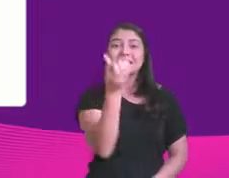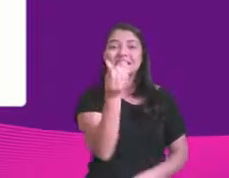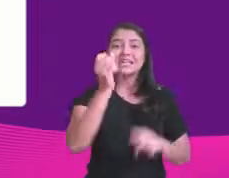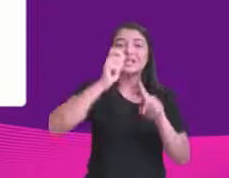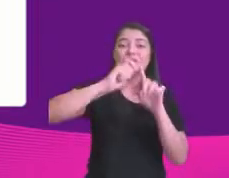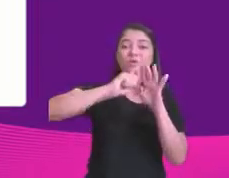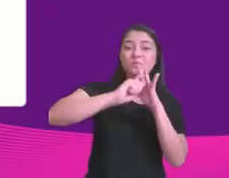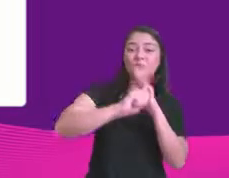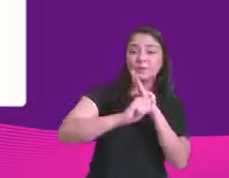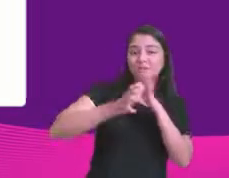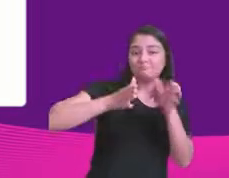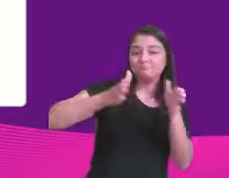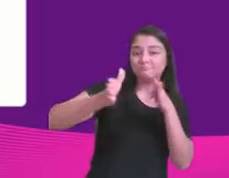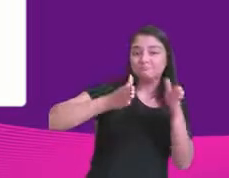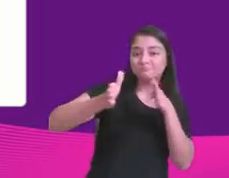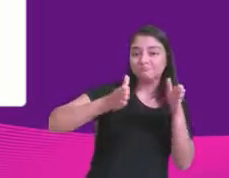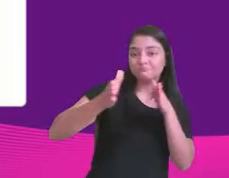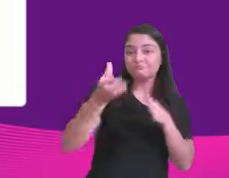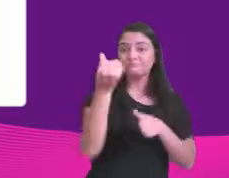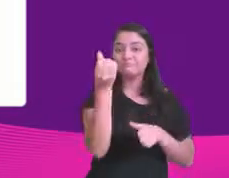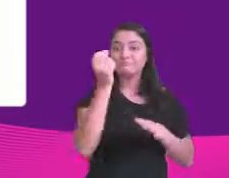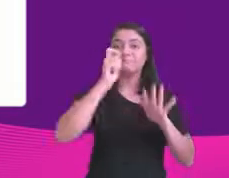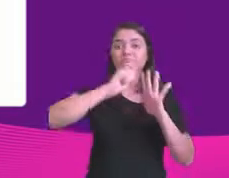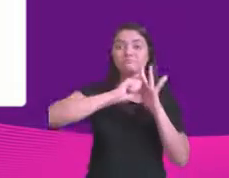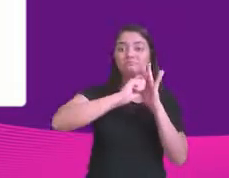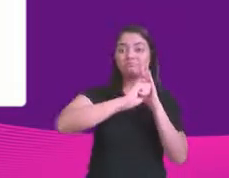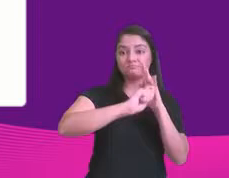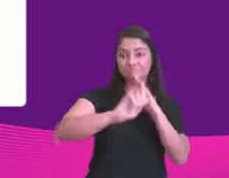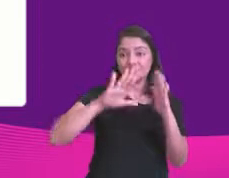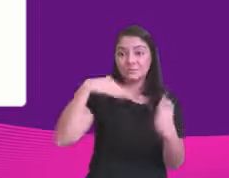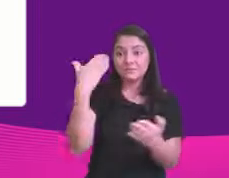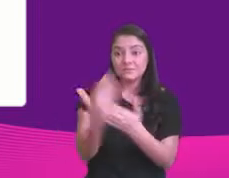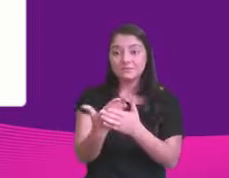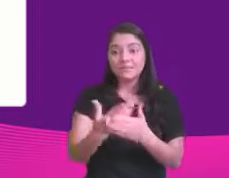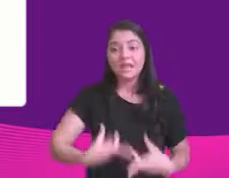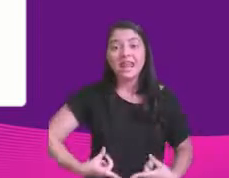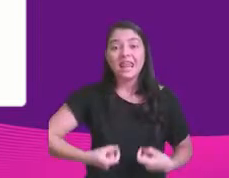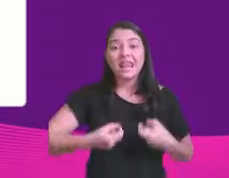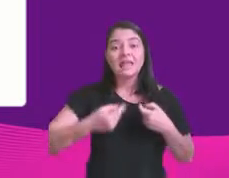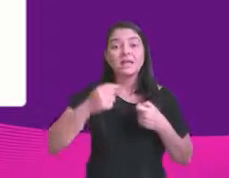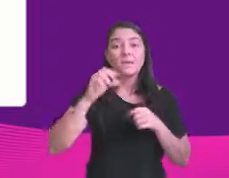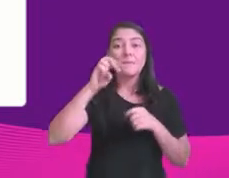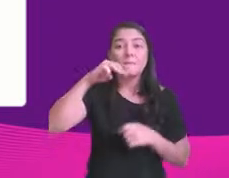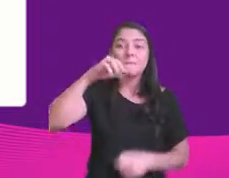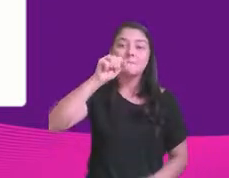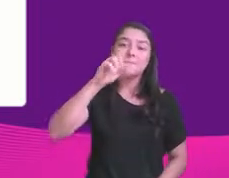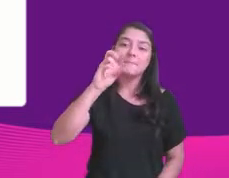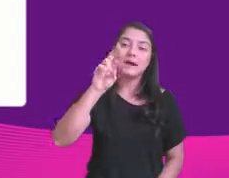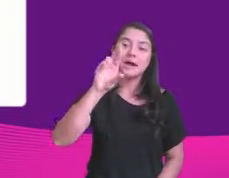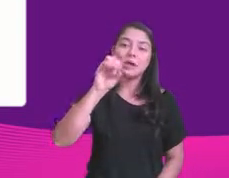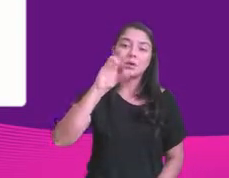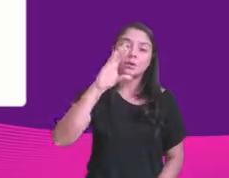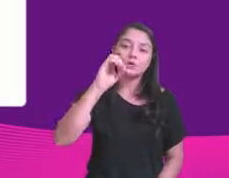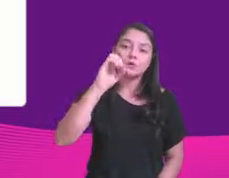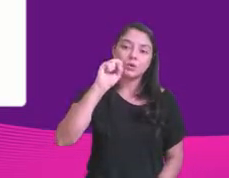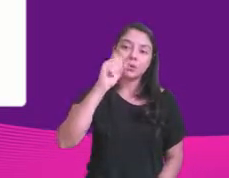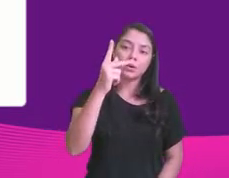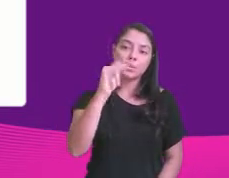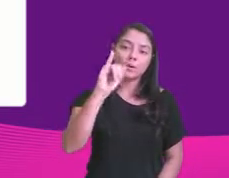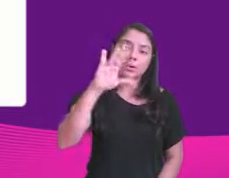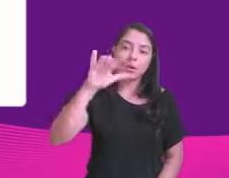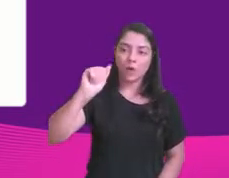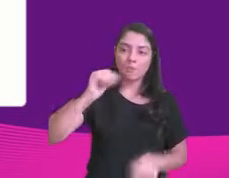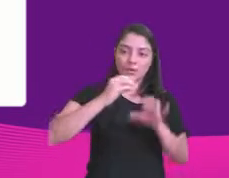entre o que teve concordância para ausência de lesão macroscópica com ausência de lesão microscópica